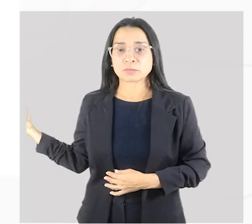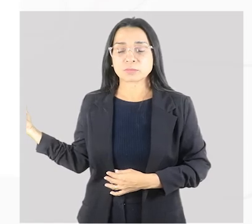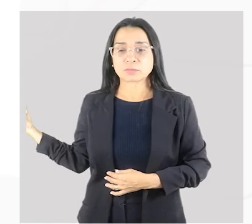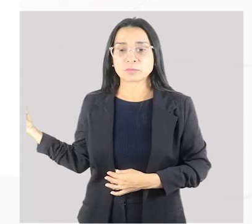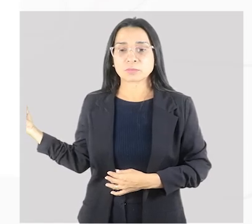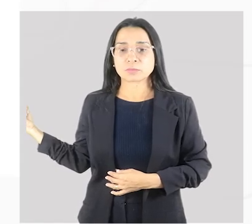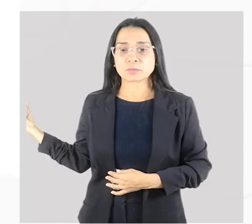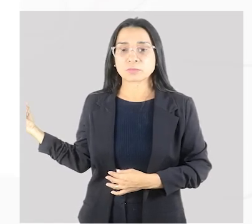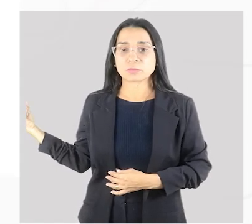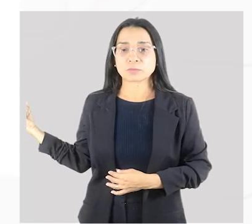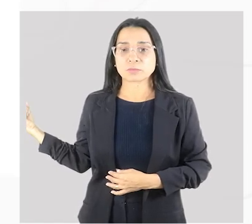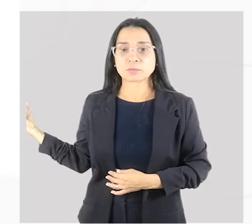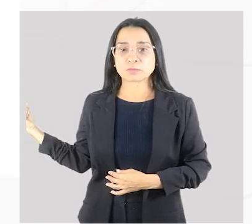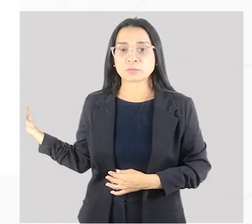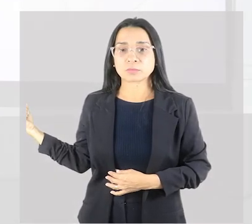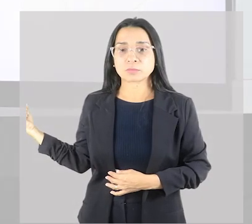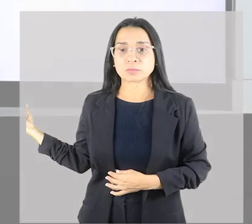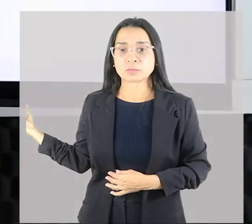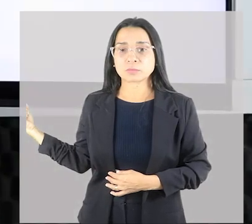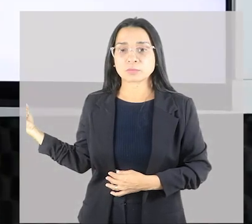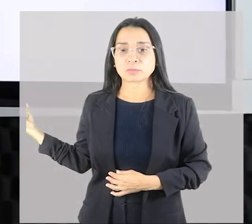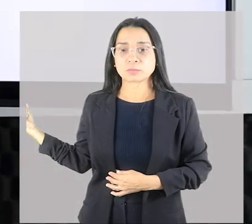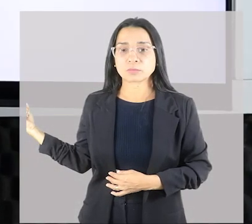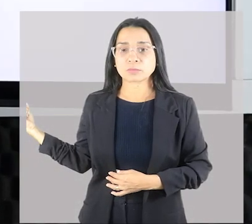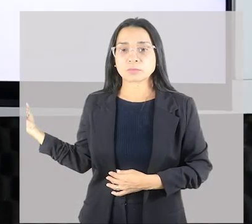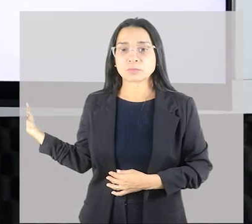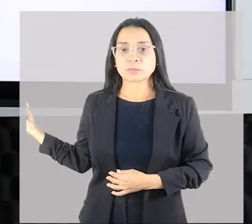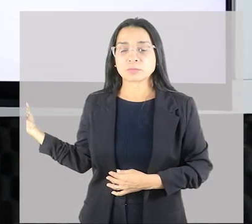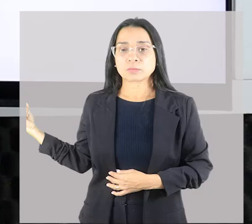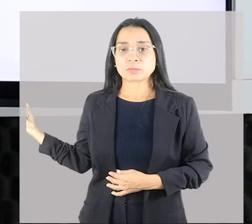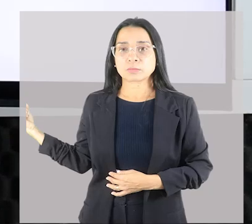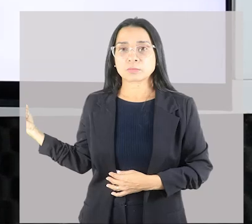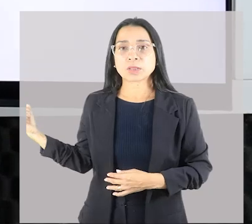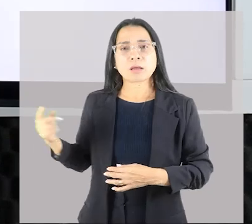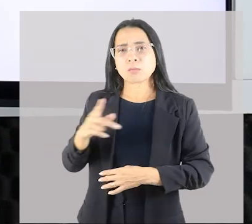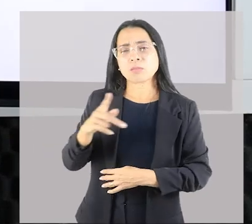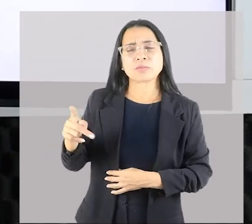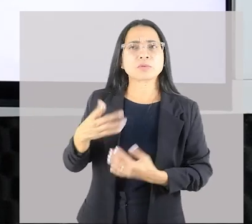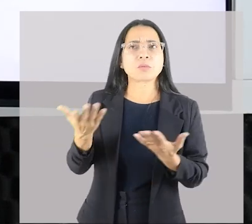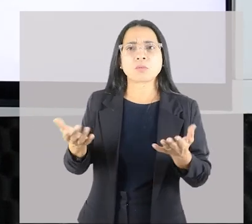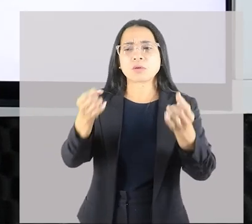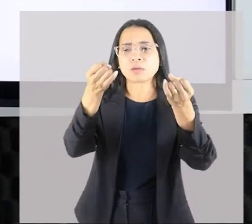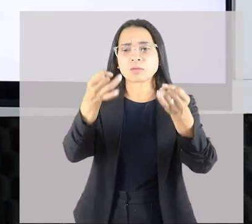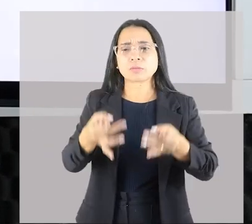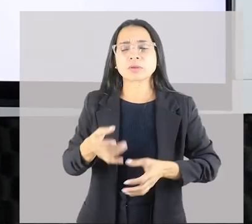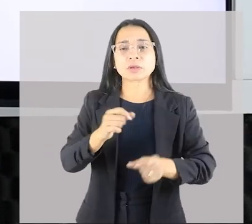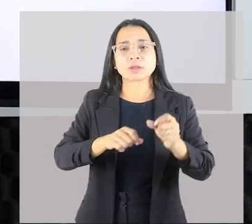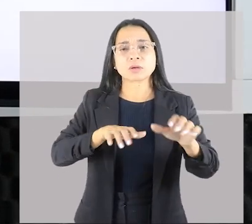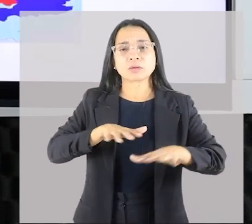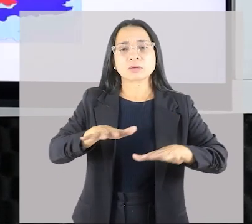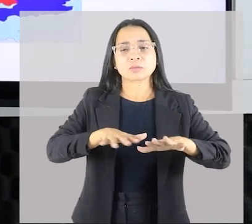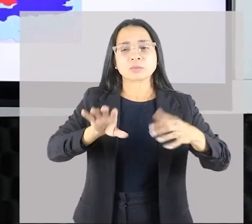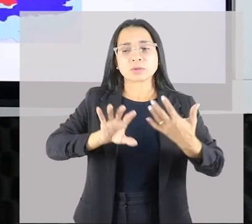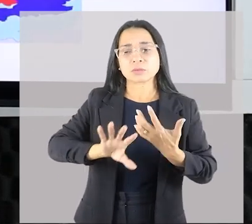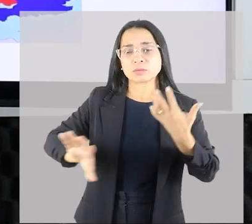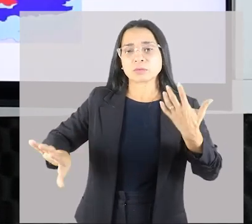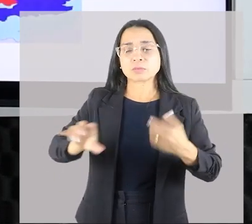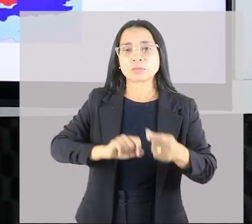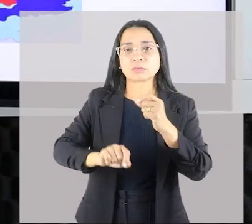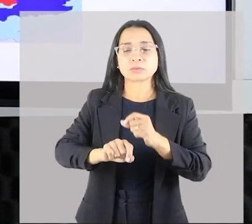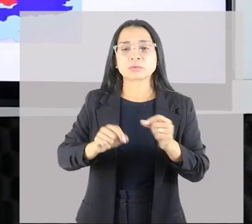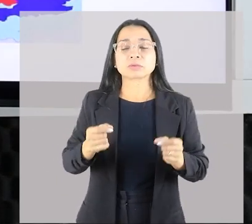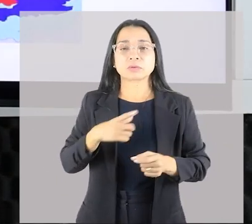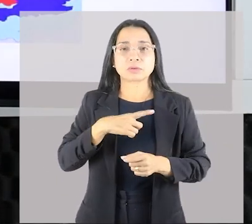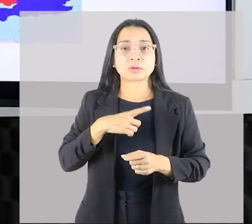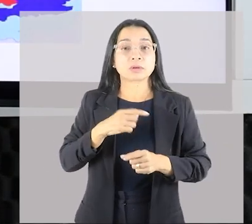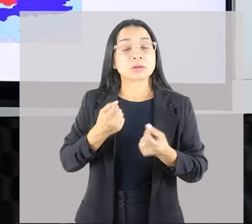e, por fim, aqui a bandeira do Reino Unido. Bacaninha? Marcos, qual é a justificativa desse movimento separatista?